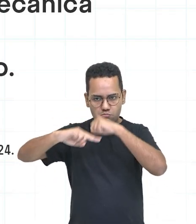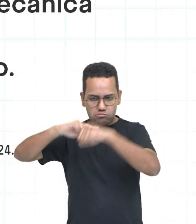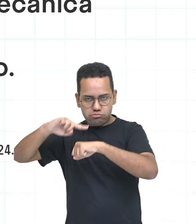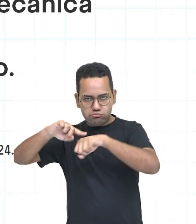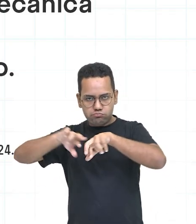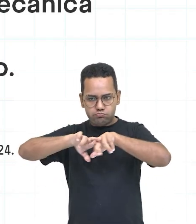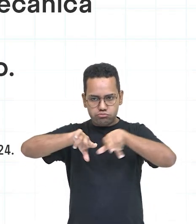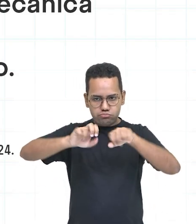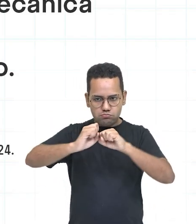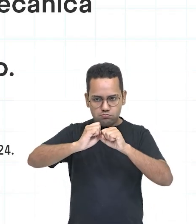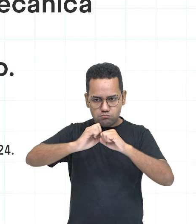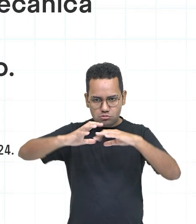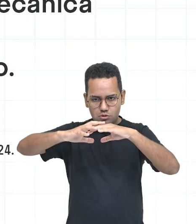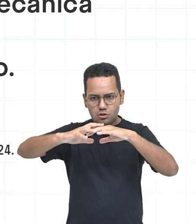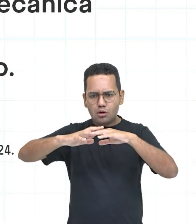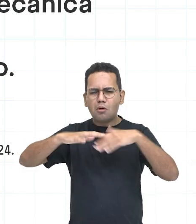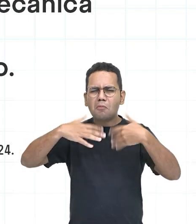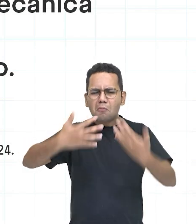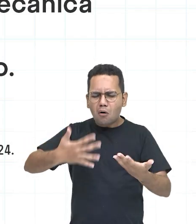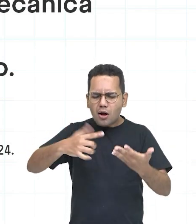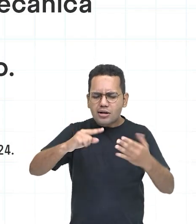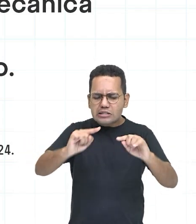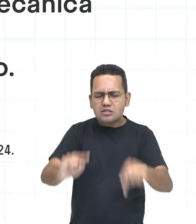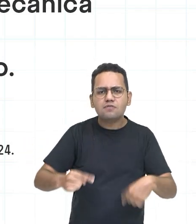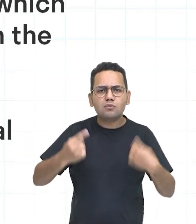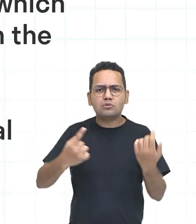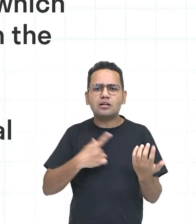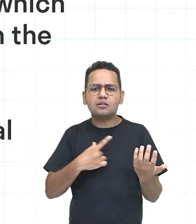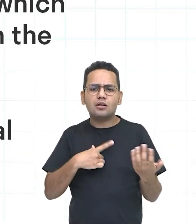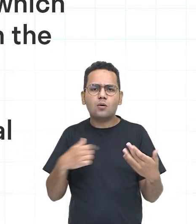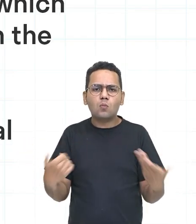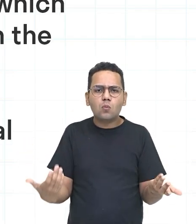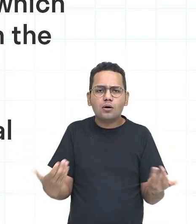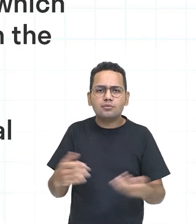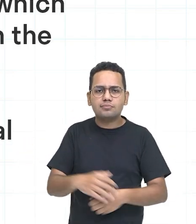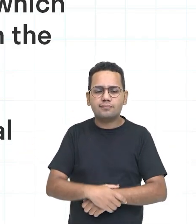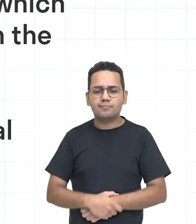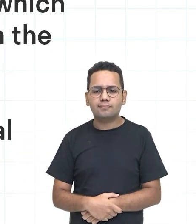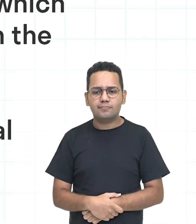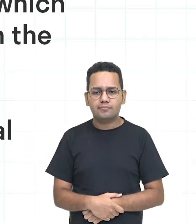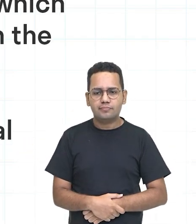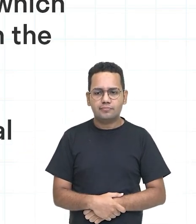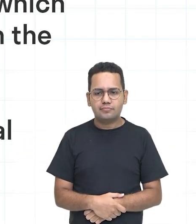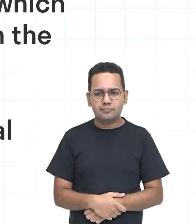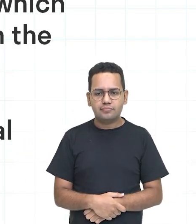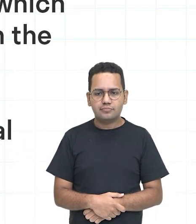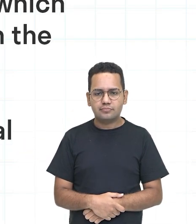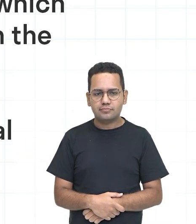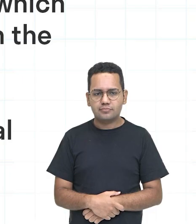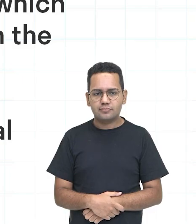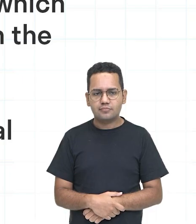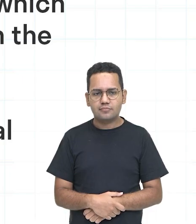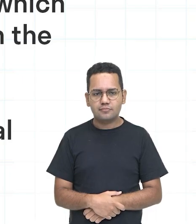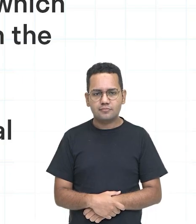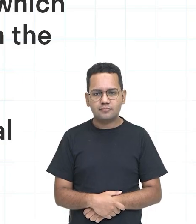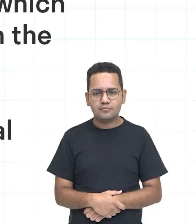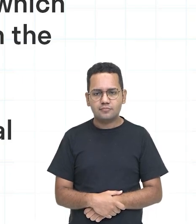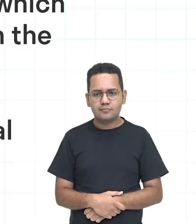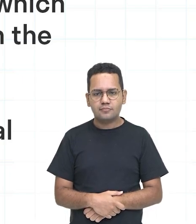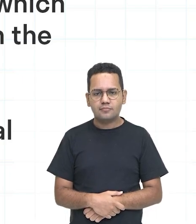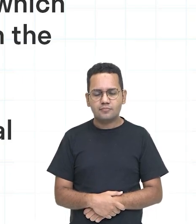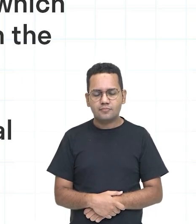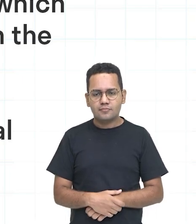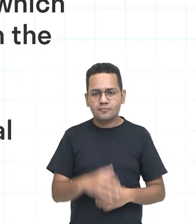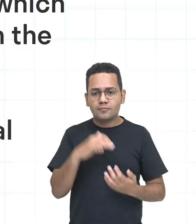no texto anterior? Vou voltar aí, ó. Isso, exatamente nessa cartela aqui, olha só. Ele está